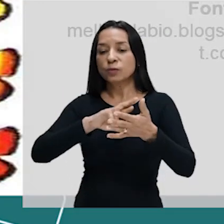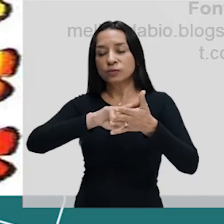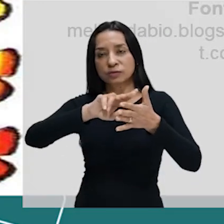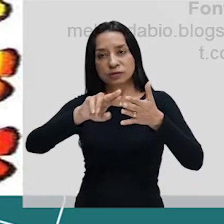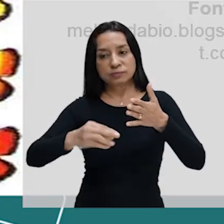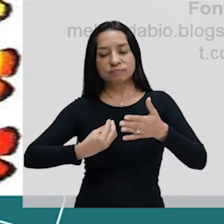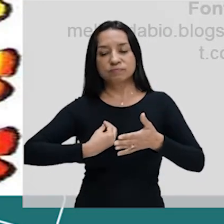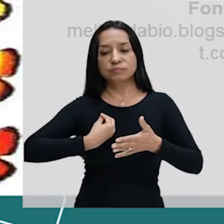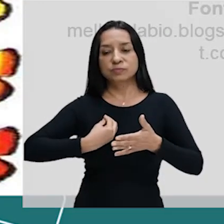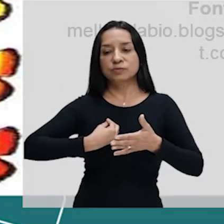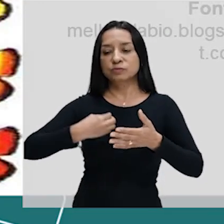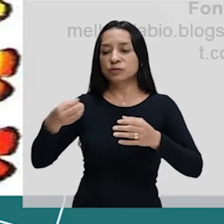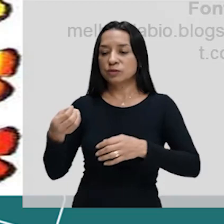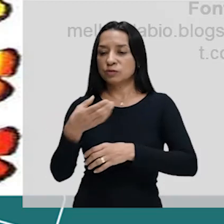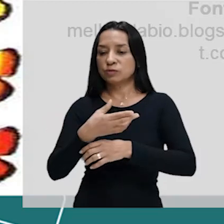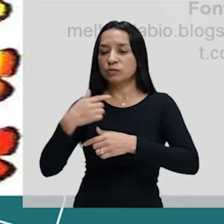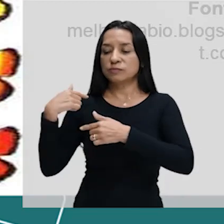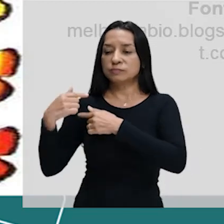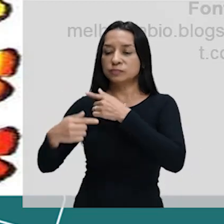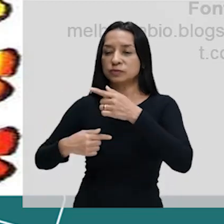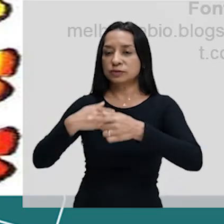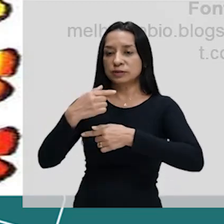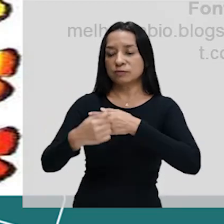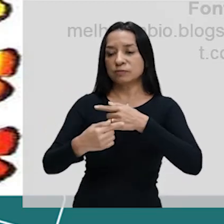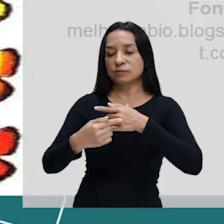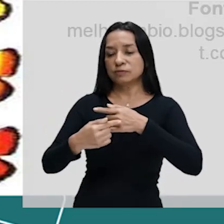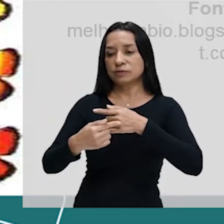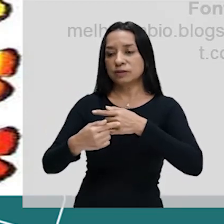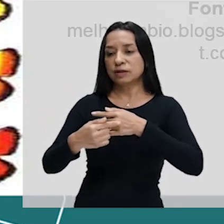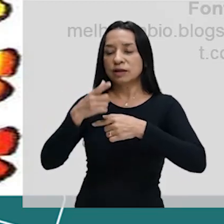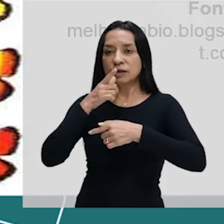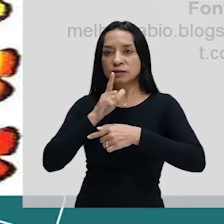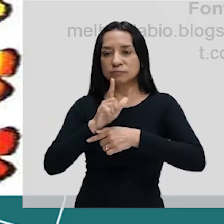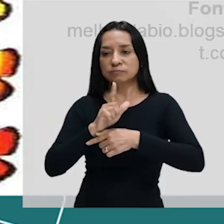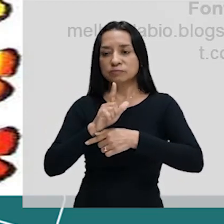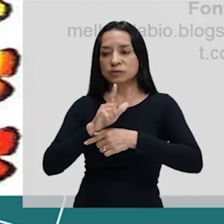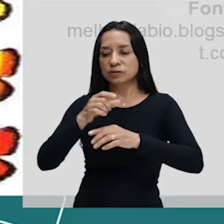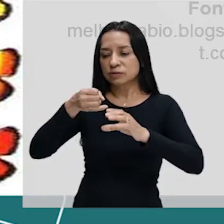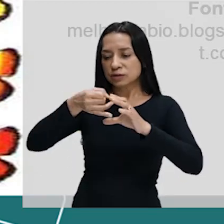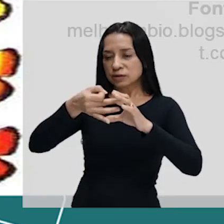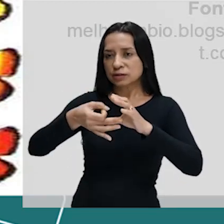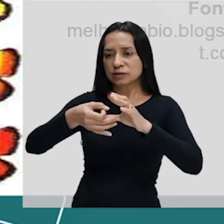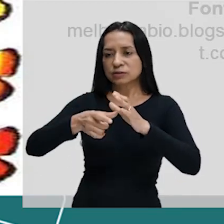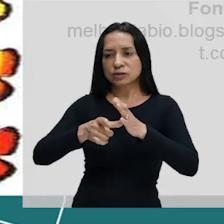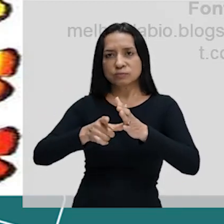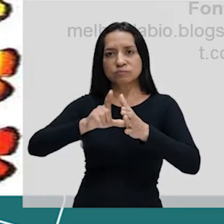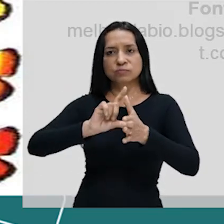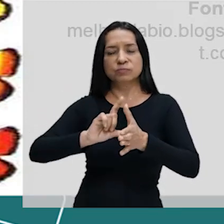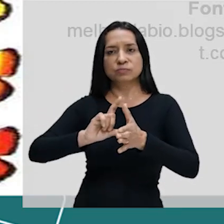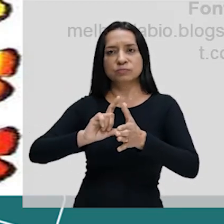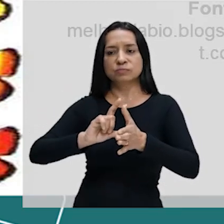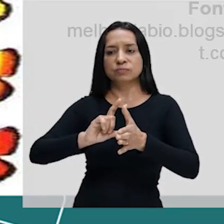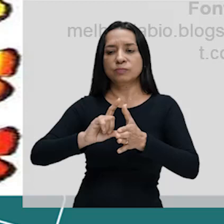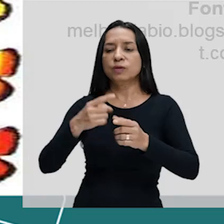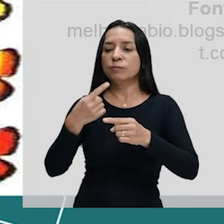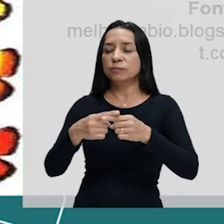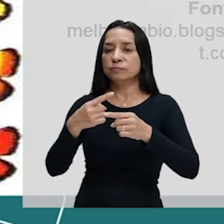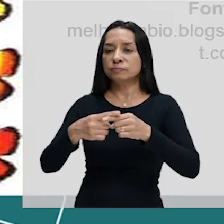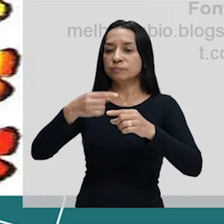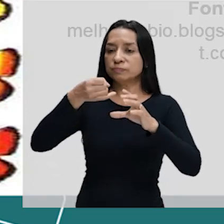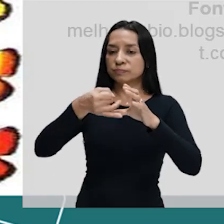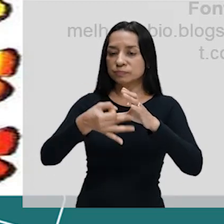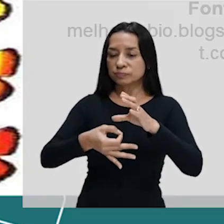só herdaram as novas características das gerações anteriores, porque essas características